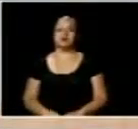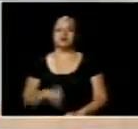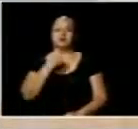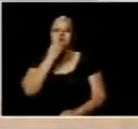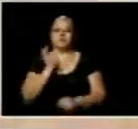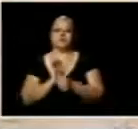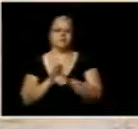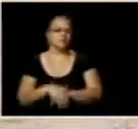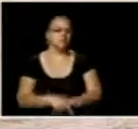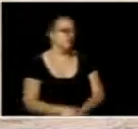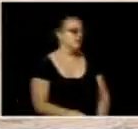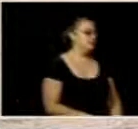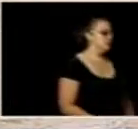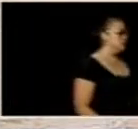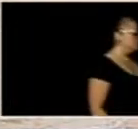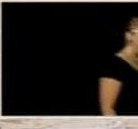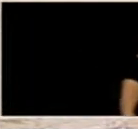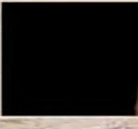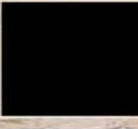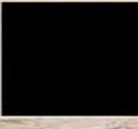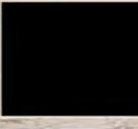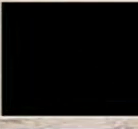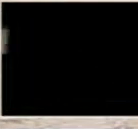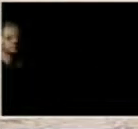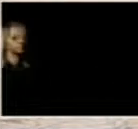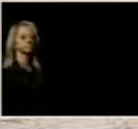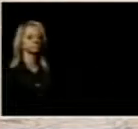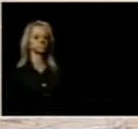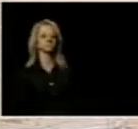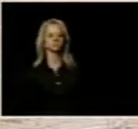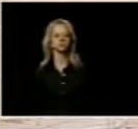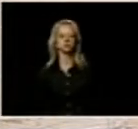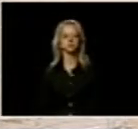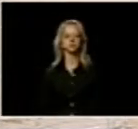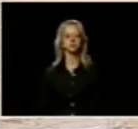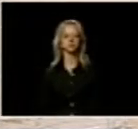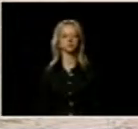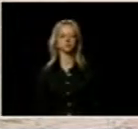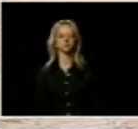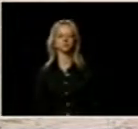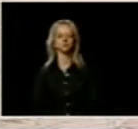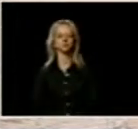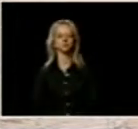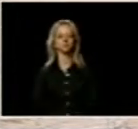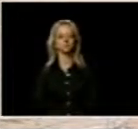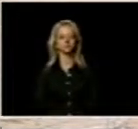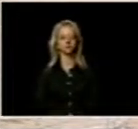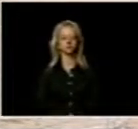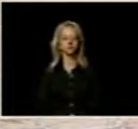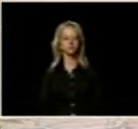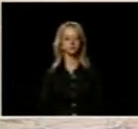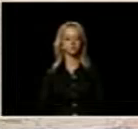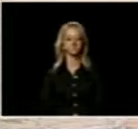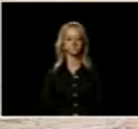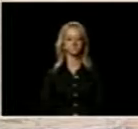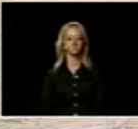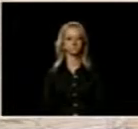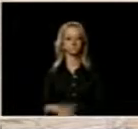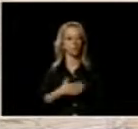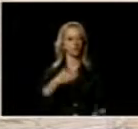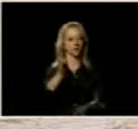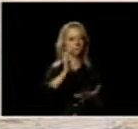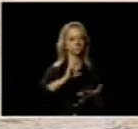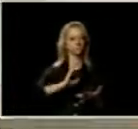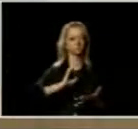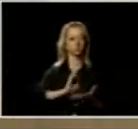Presidente, só fazer uma complementação. Eu gosto de pontuar as minhas críticas. É para dizer que nós fazemos críticas sem